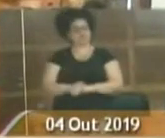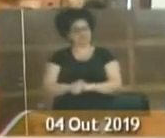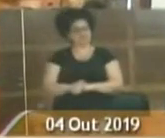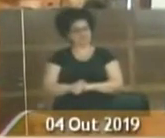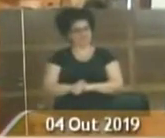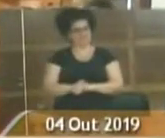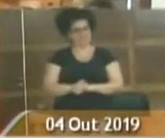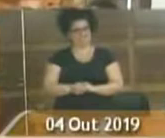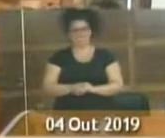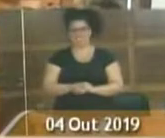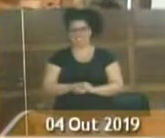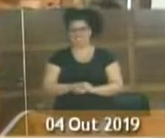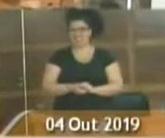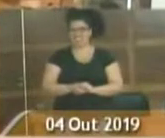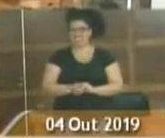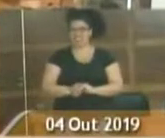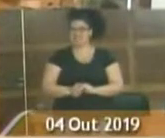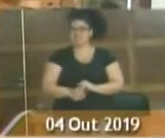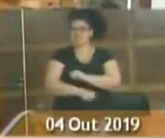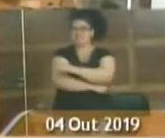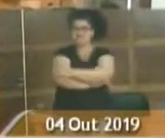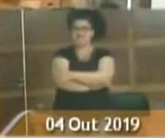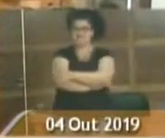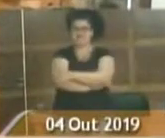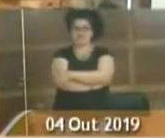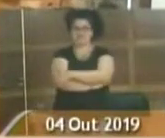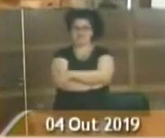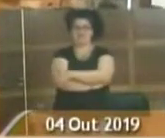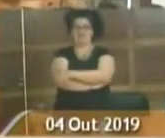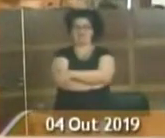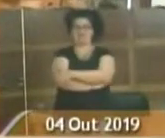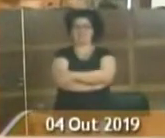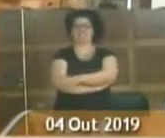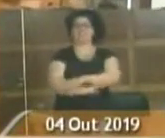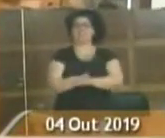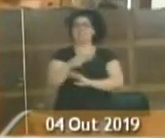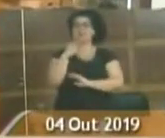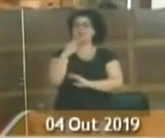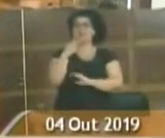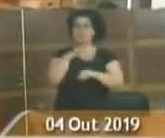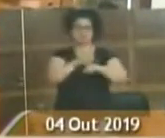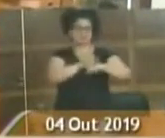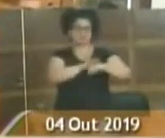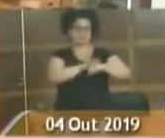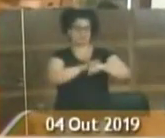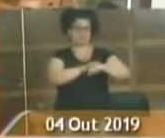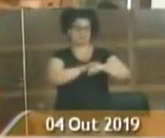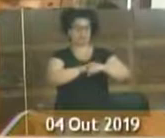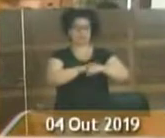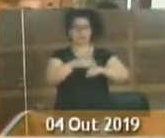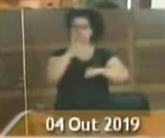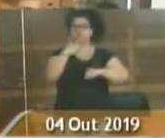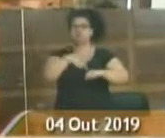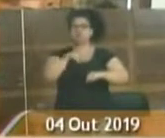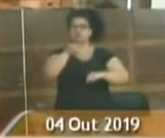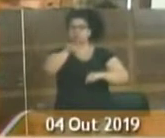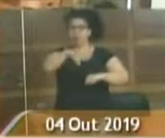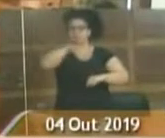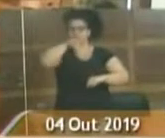E até quando a gente fala que a esporotricose disseminada, que já mexeu com a parte respiratória